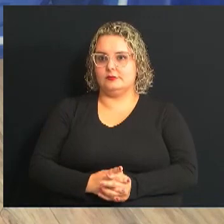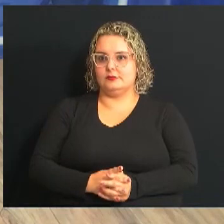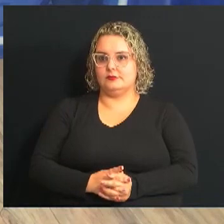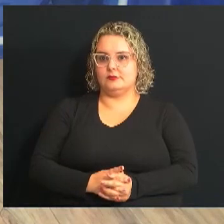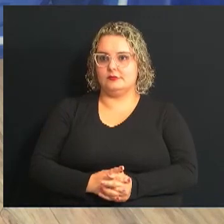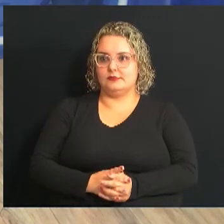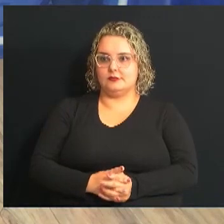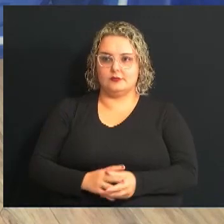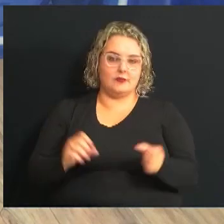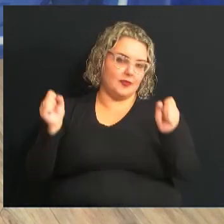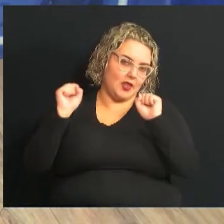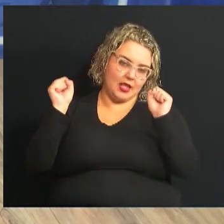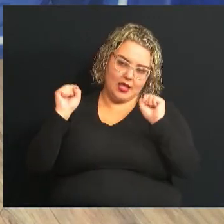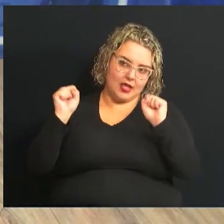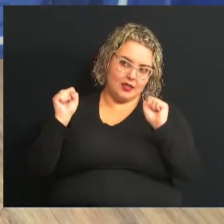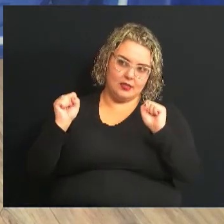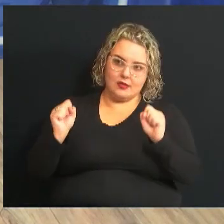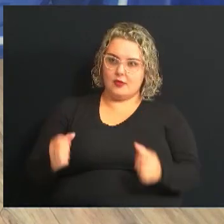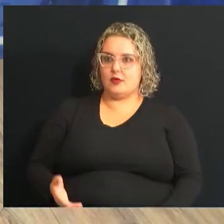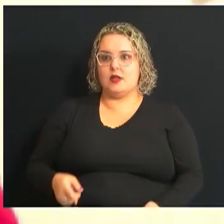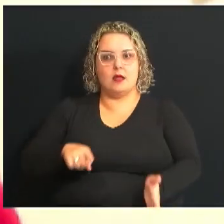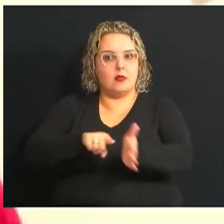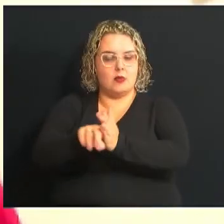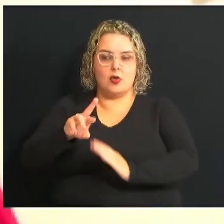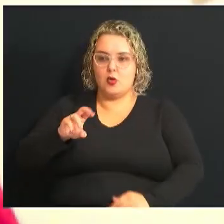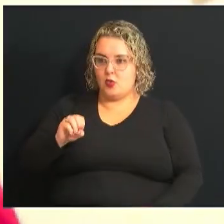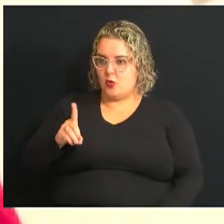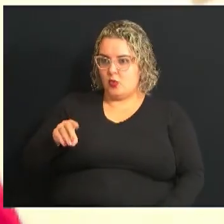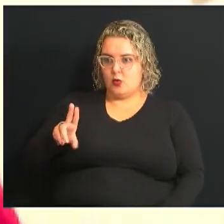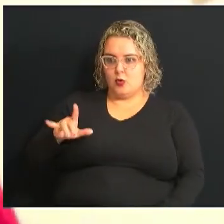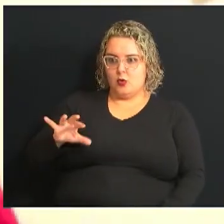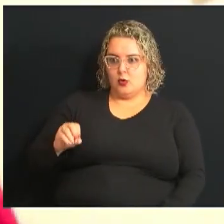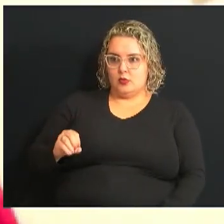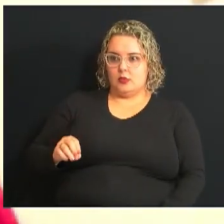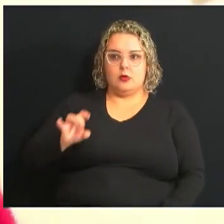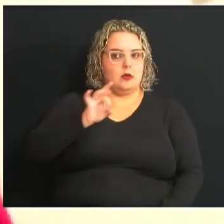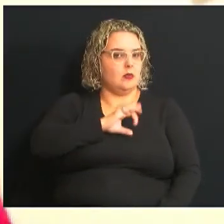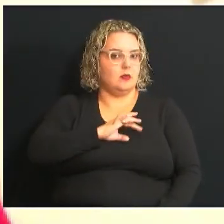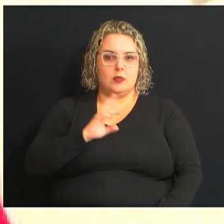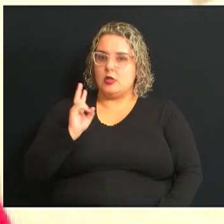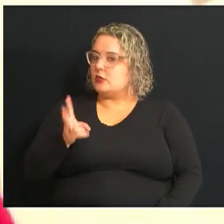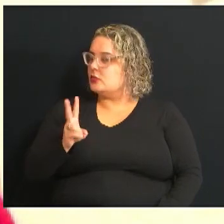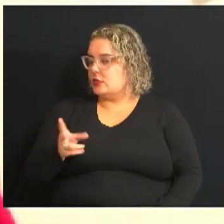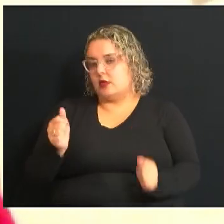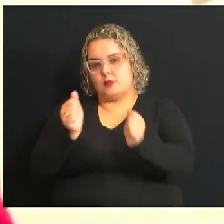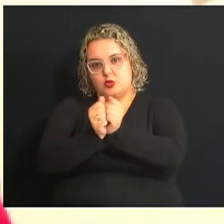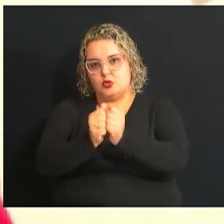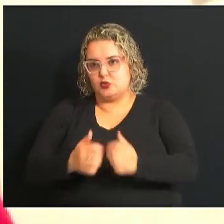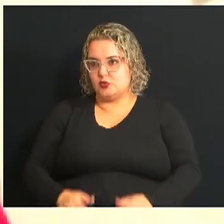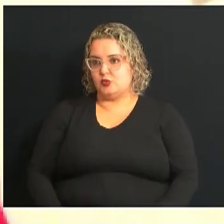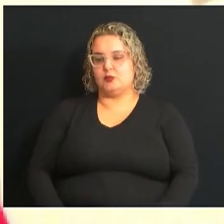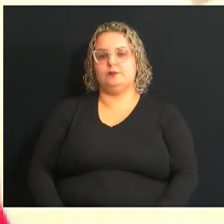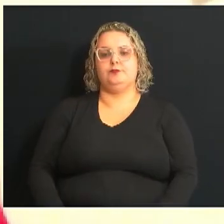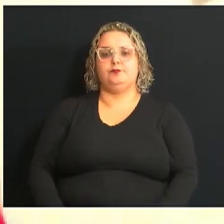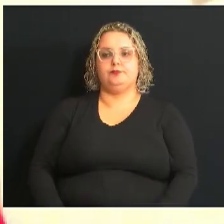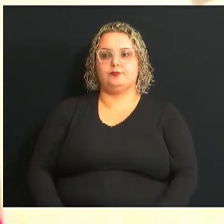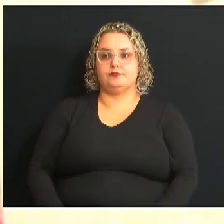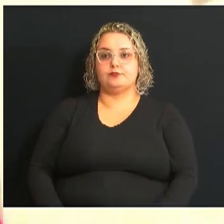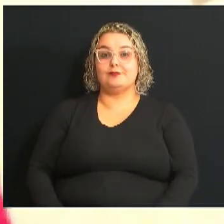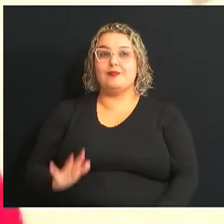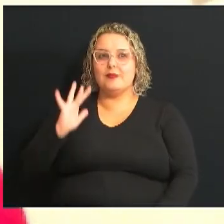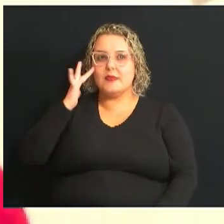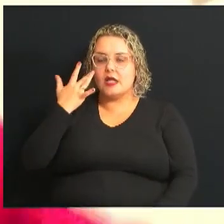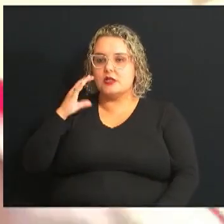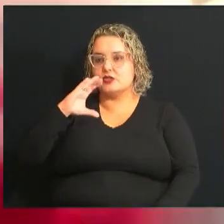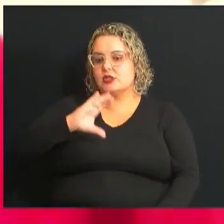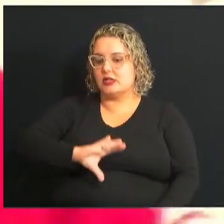Adorei essa pergunta, Rodrigo, maravilhoso, porque o medo ele acompanha a gente sempre, né? E a gente acha que coragem é